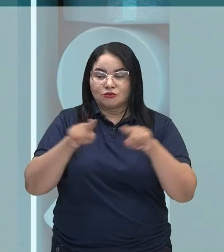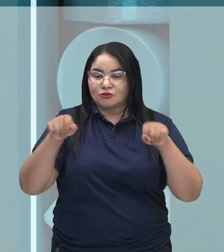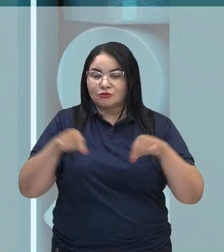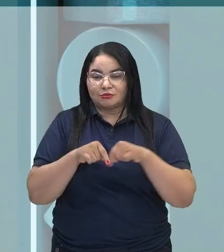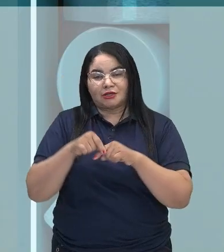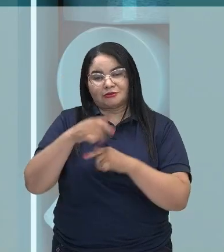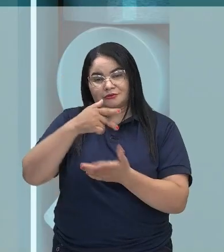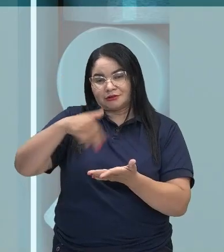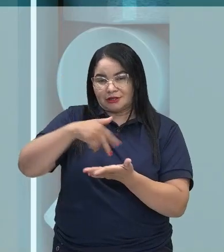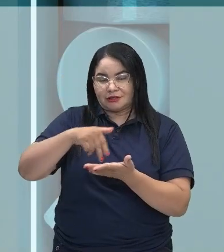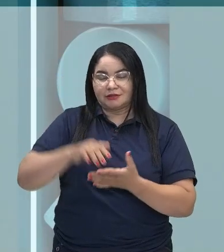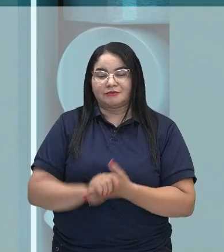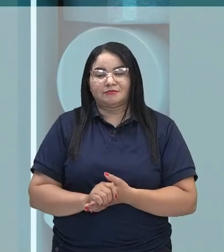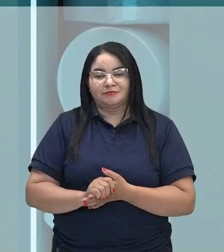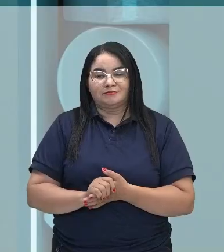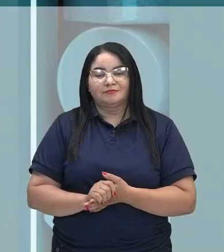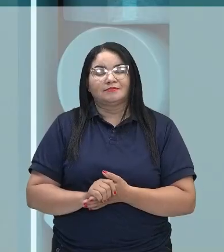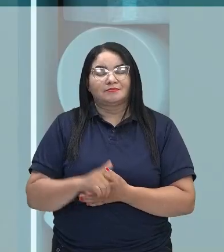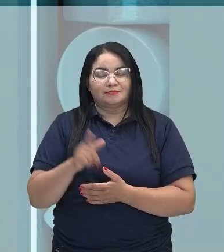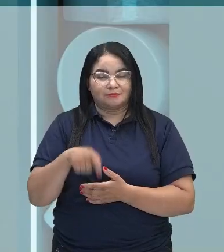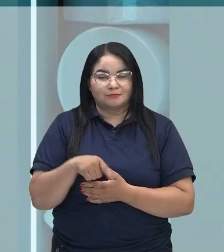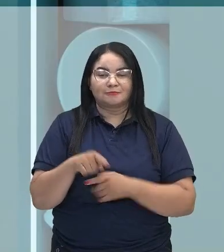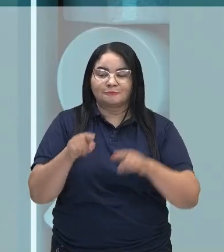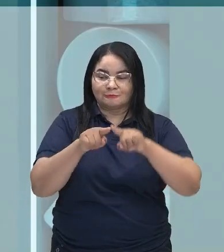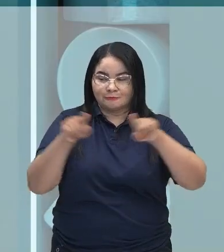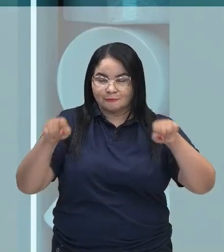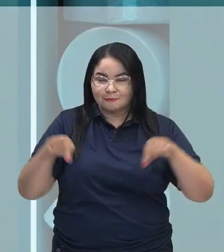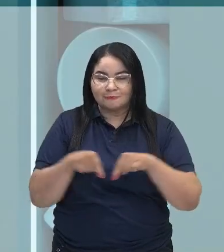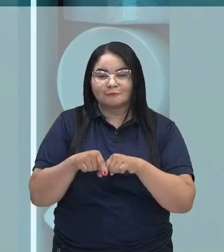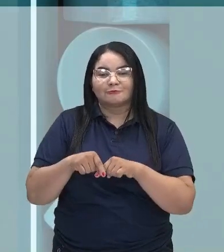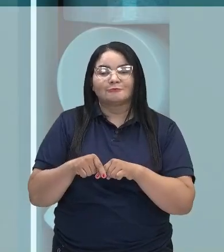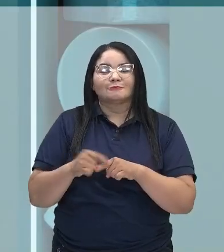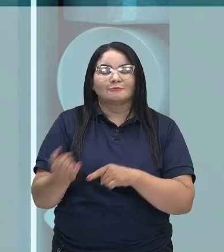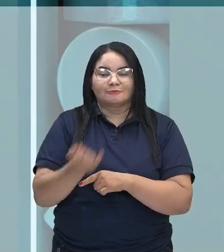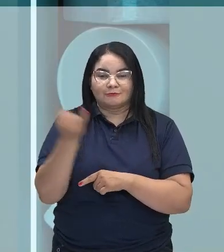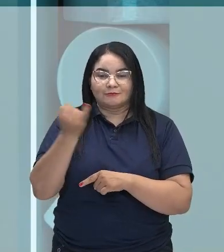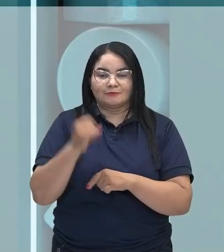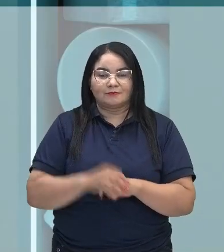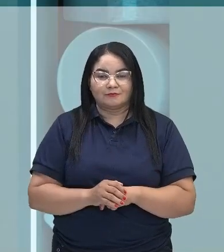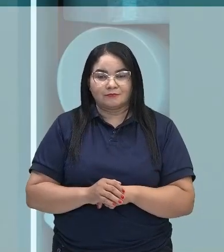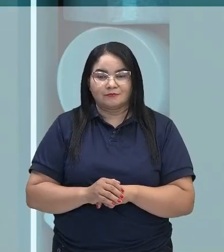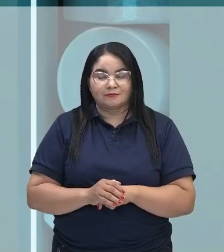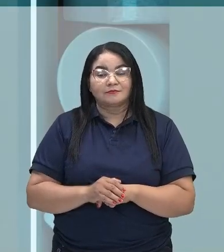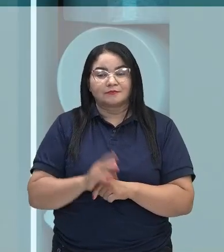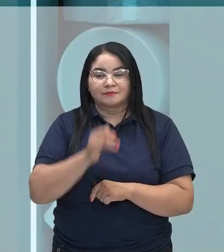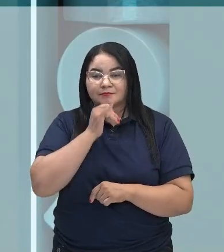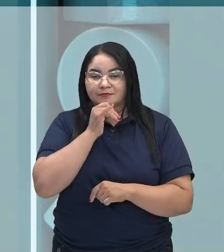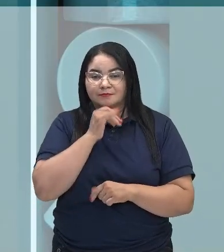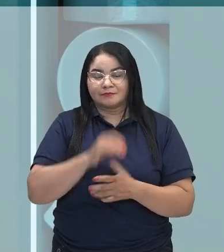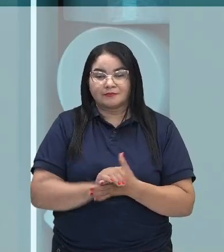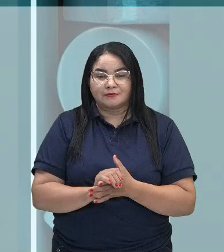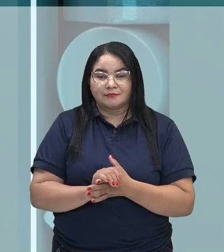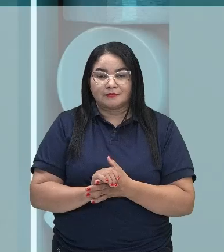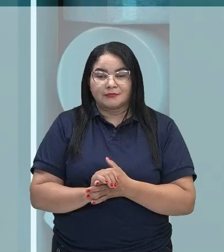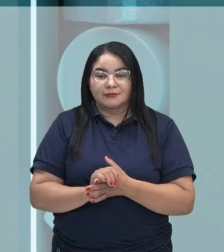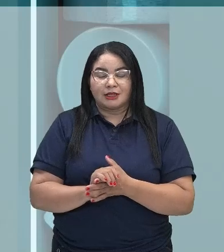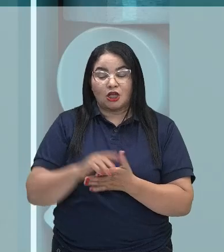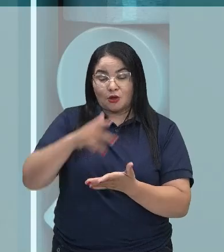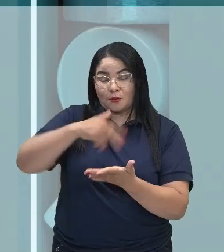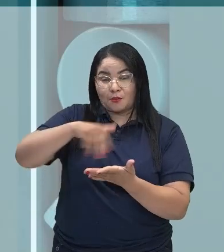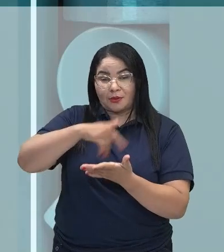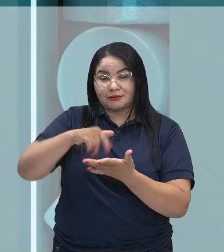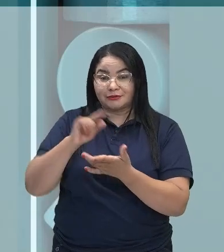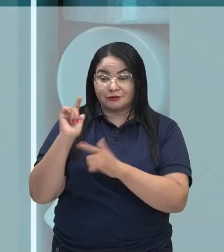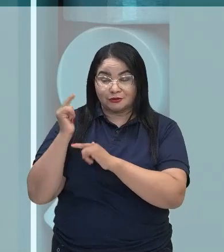esse espaço é muito importante. Então, o cenário, quando, por exemplo, trata-se de uma dança clássica,